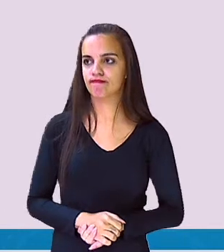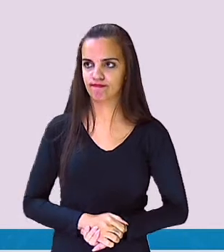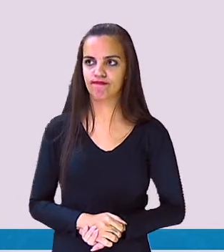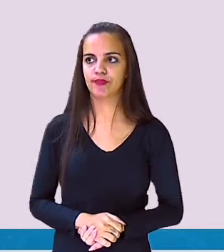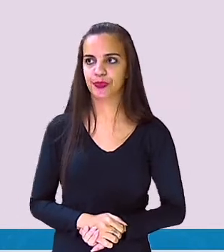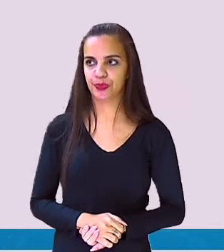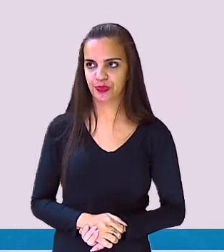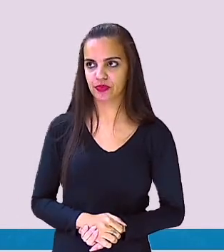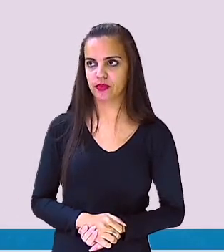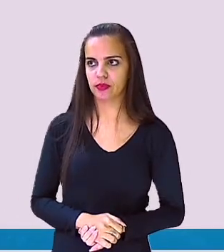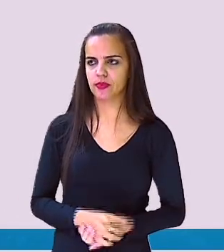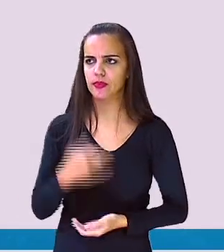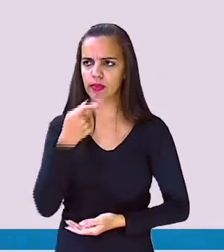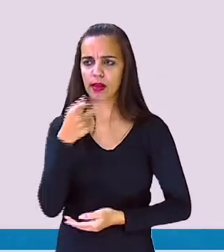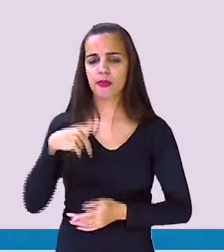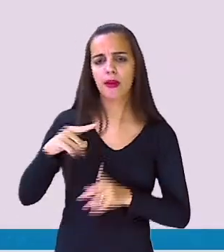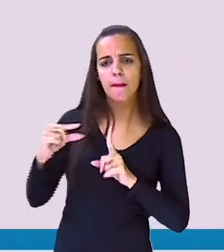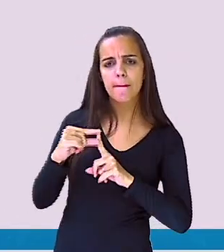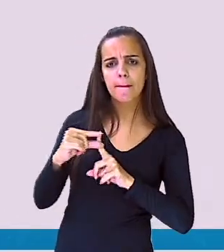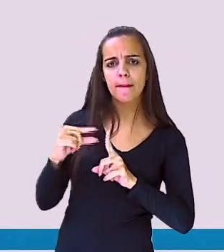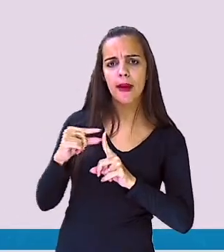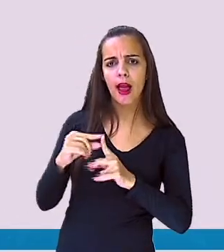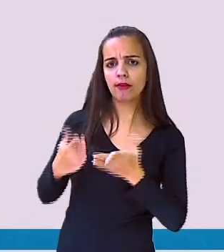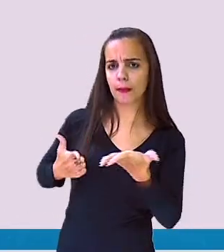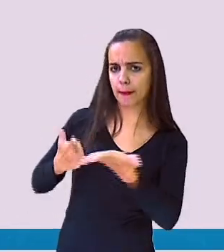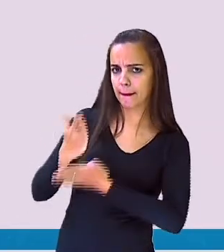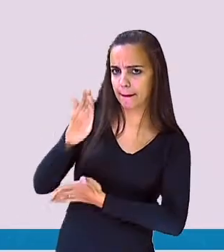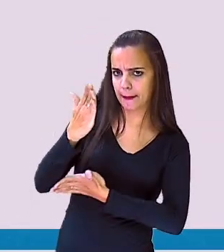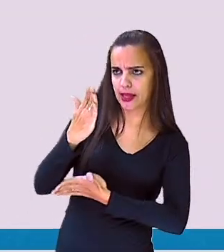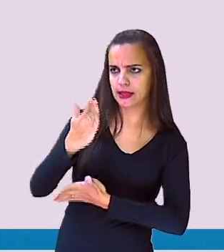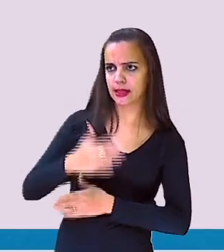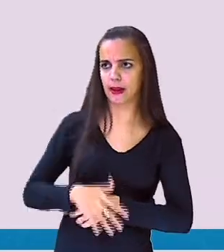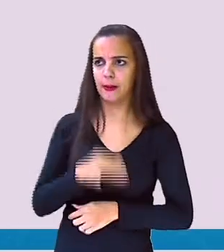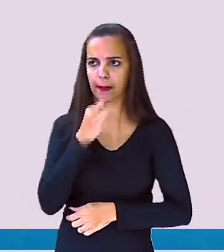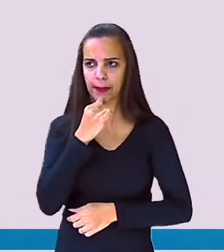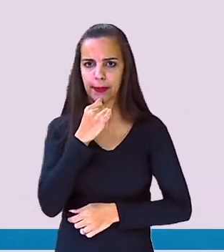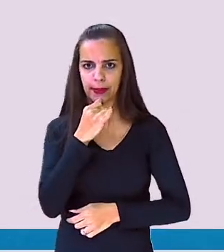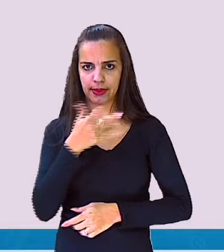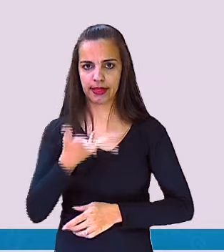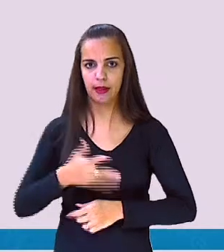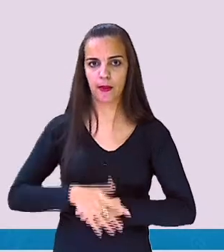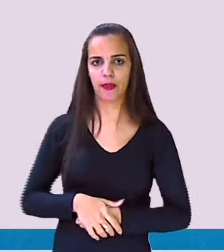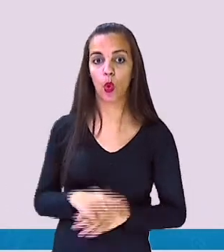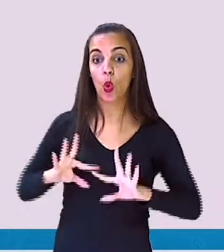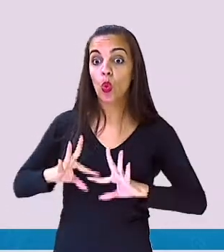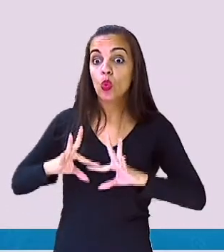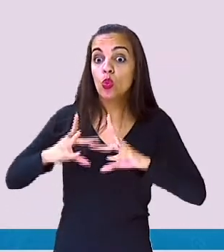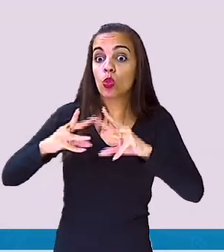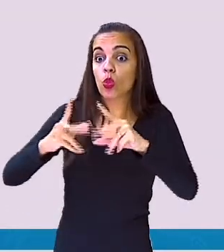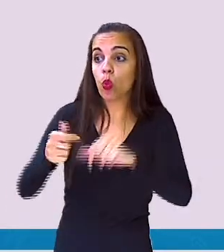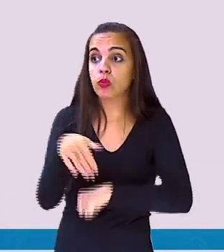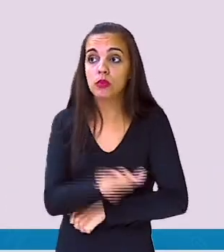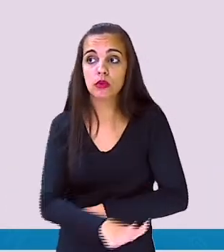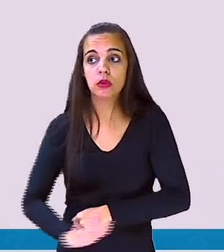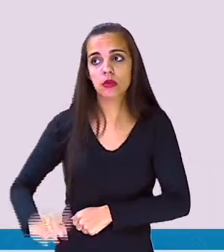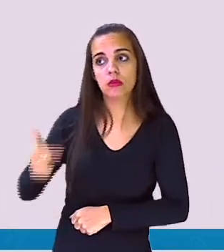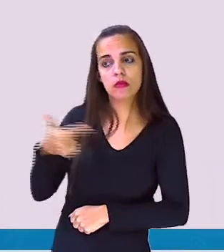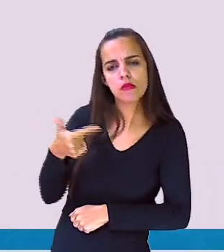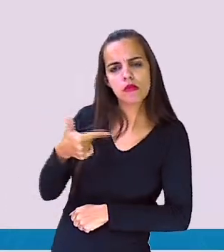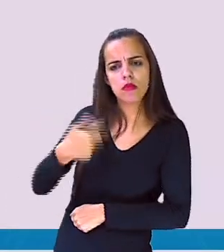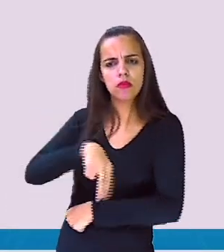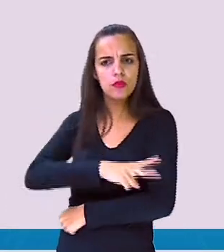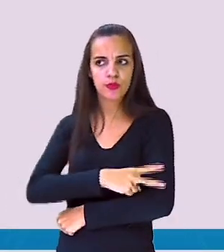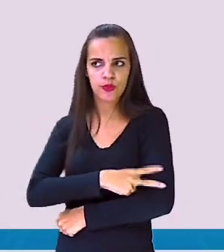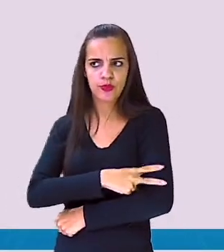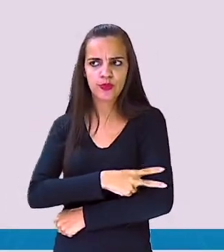O nosso verbo está aqui. Então, aqui nós temos o nosso sujeito. Todas as crianças do 2º ano